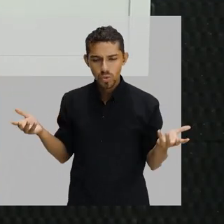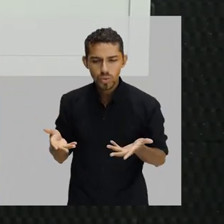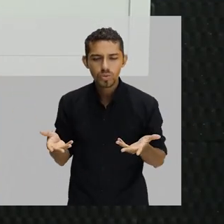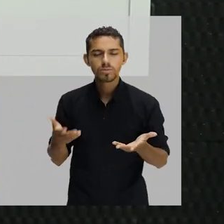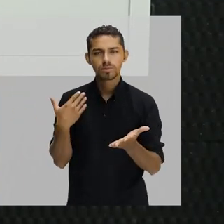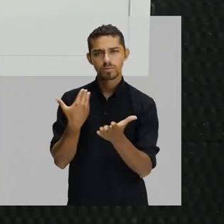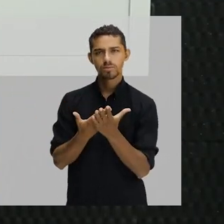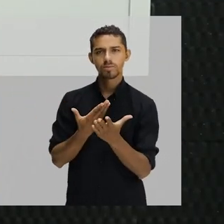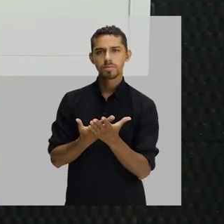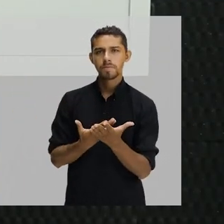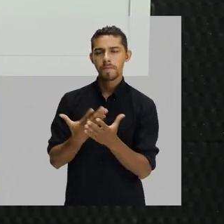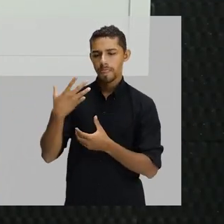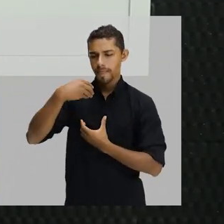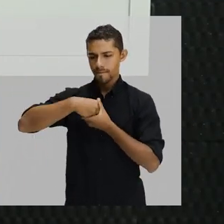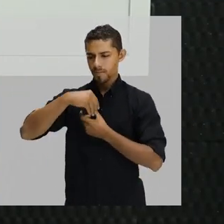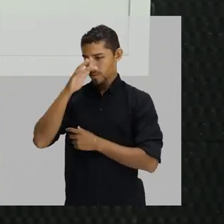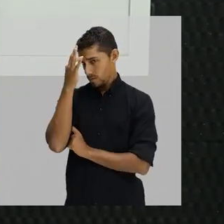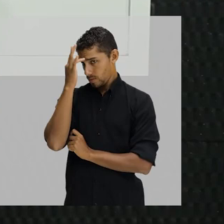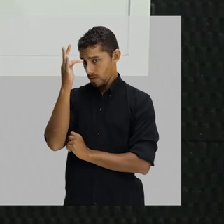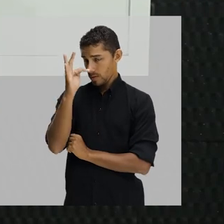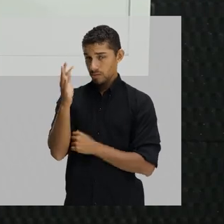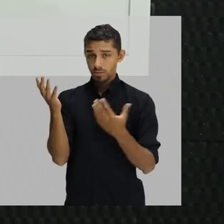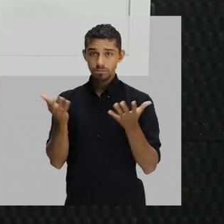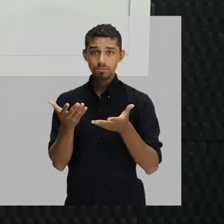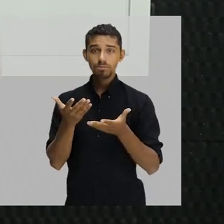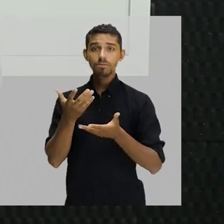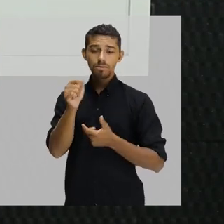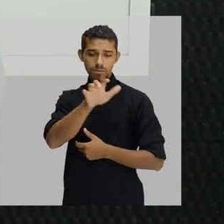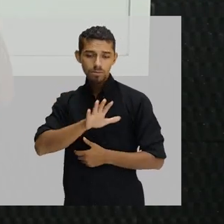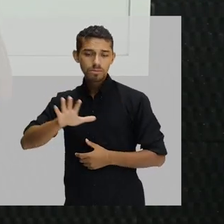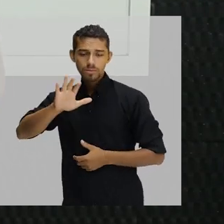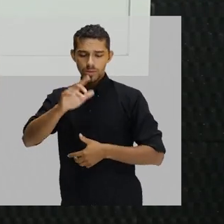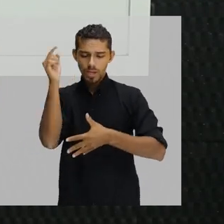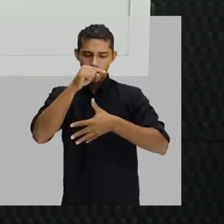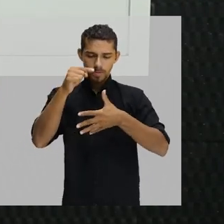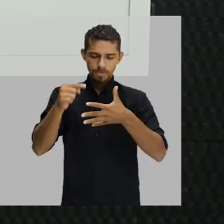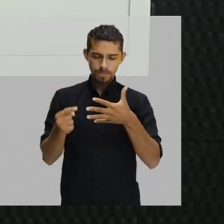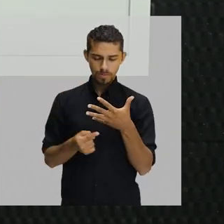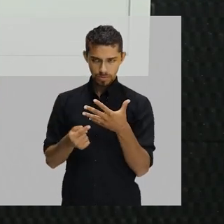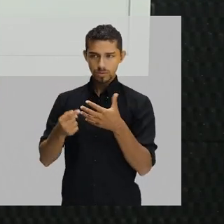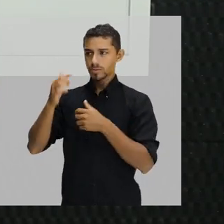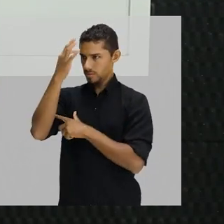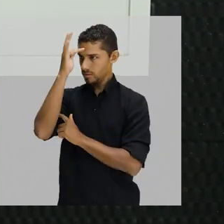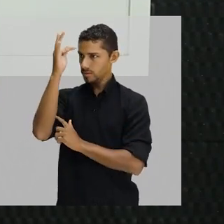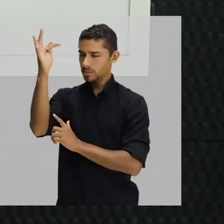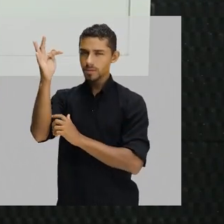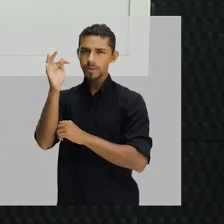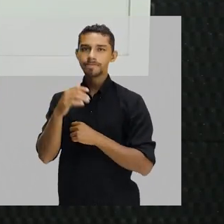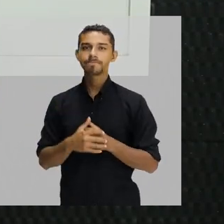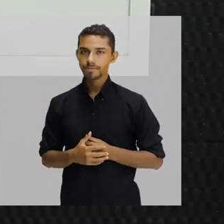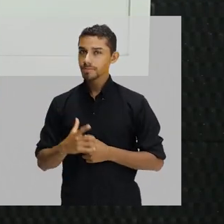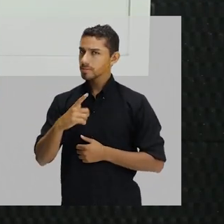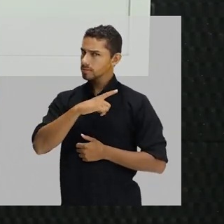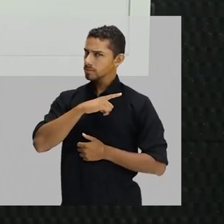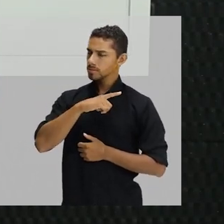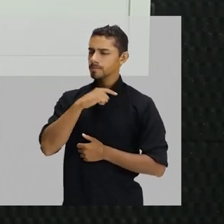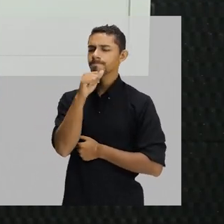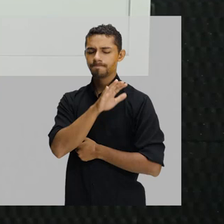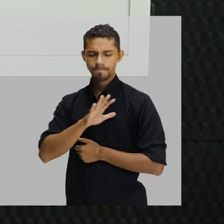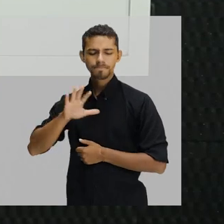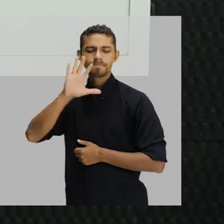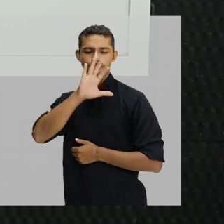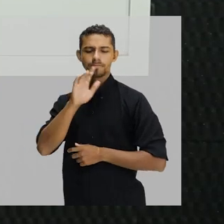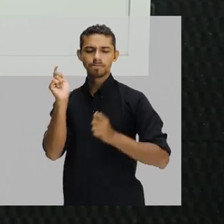objeto de estudo dentro da filosofia. Nós estamos estudando as áreas da filosofia principalmente. Tá? E nós temos uma área da filosofia que